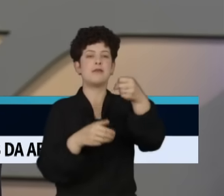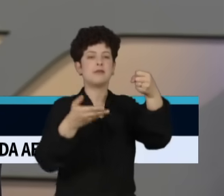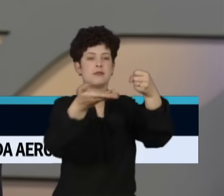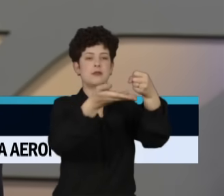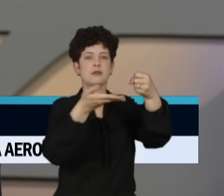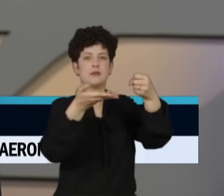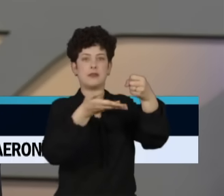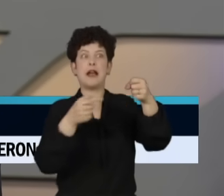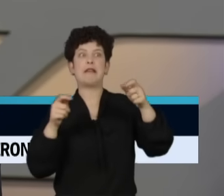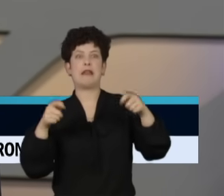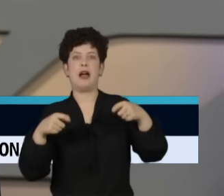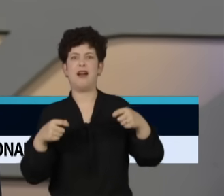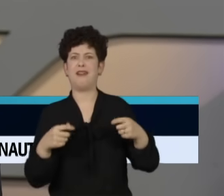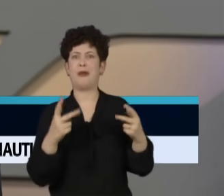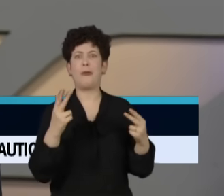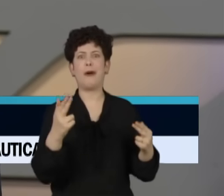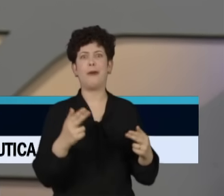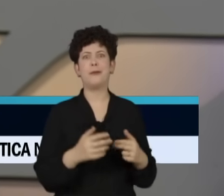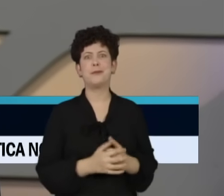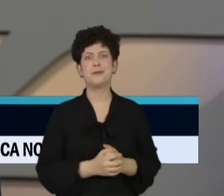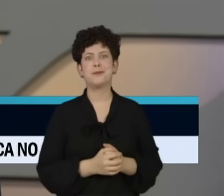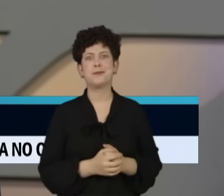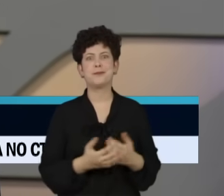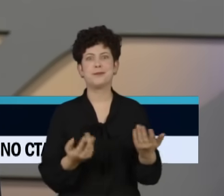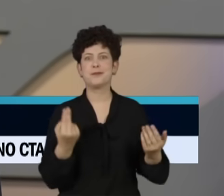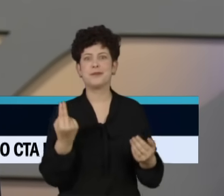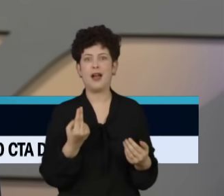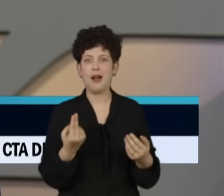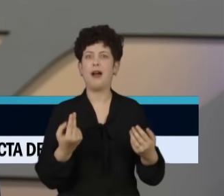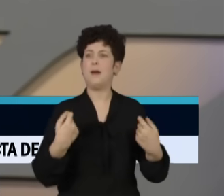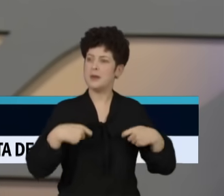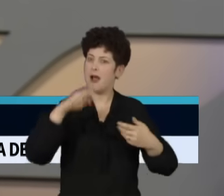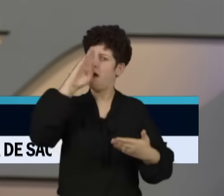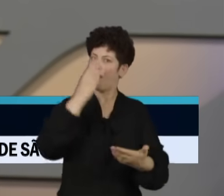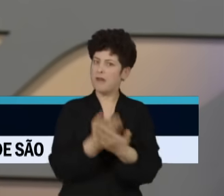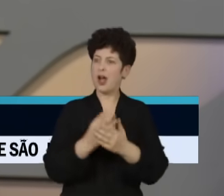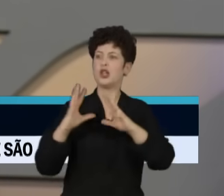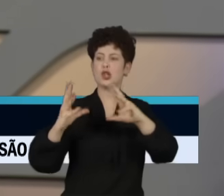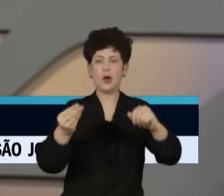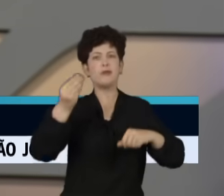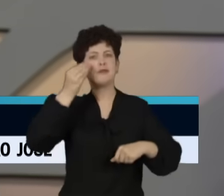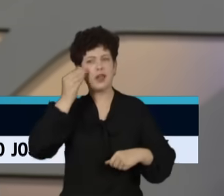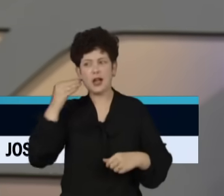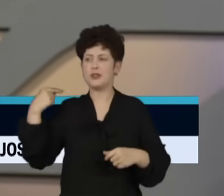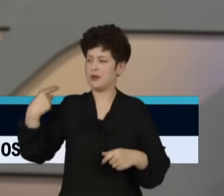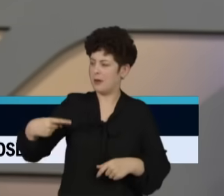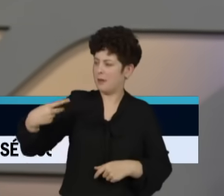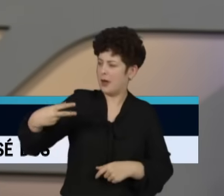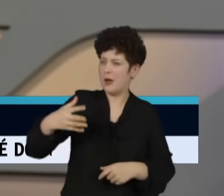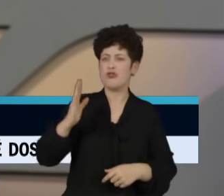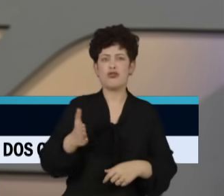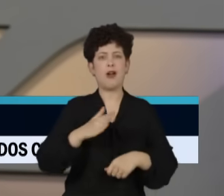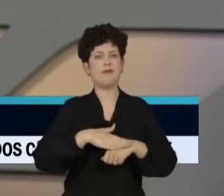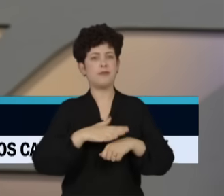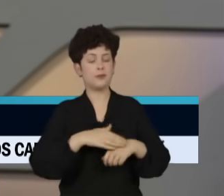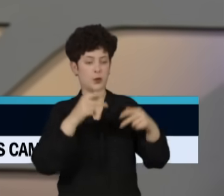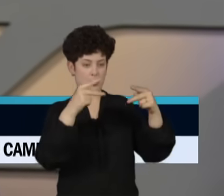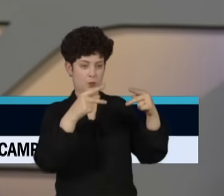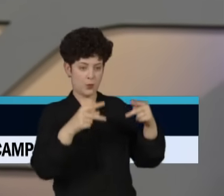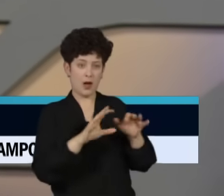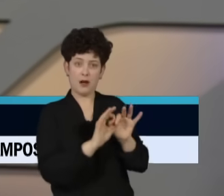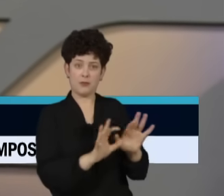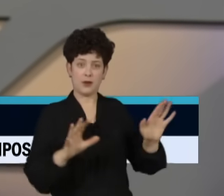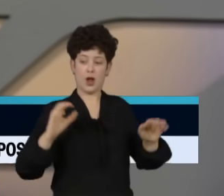bobagem. Eh, então, eh, a gente tem que confiar porque todos os testes foram feitos. A, o código fonte, inclusive, tá